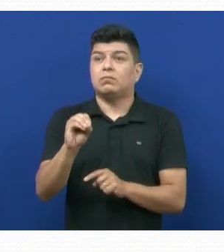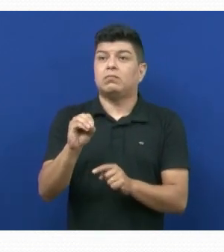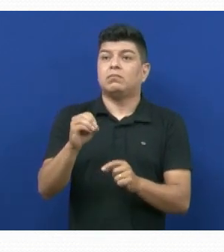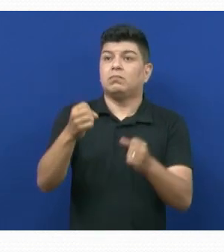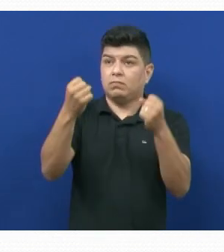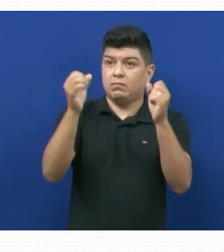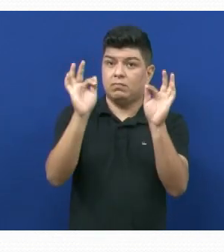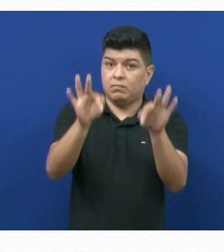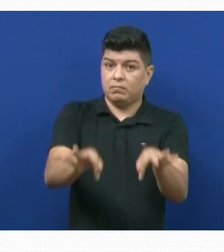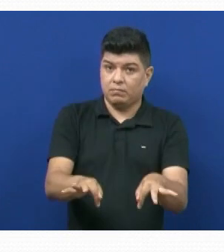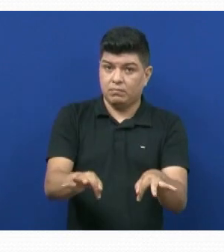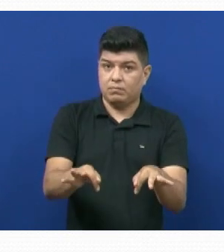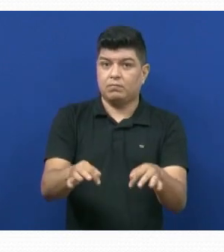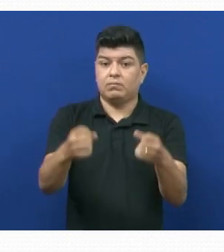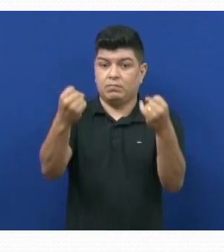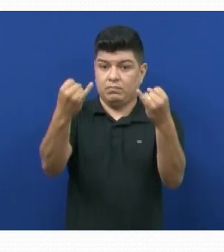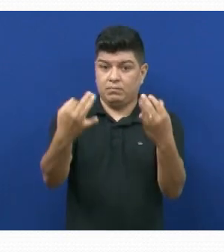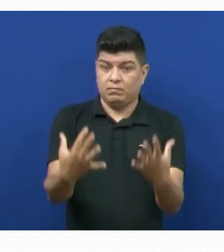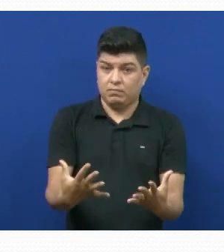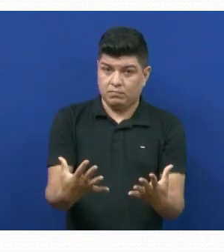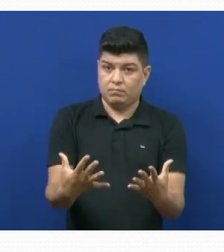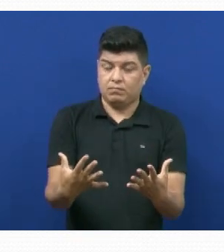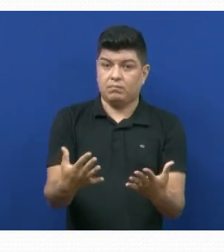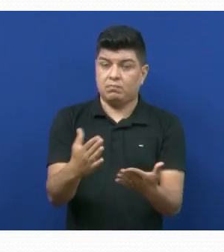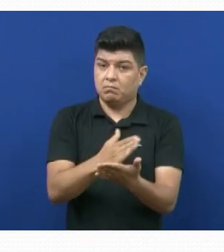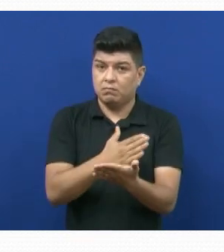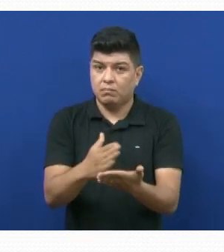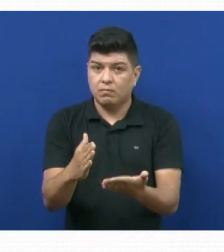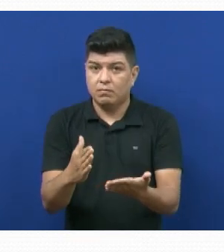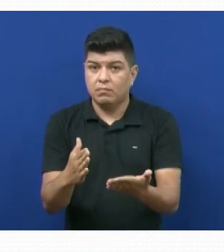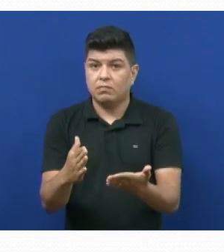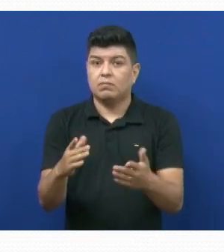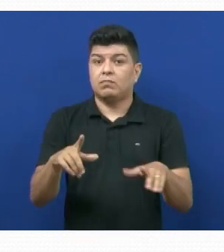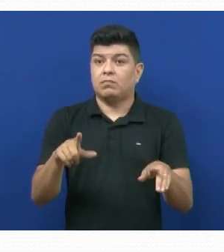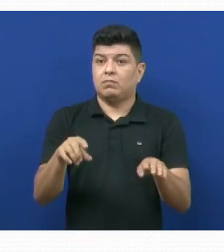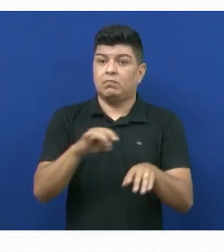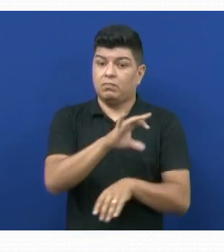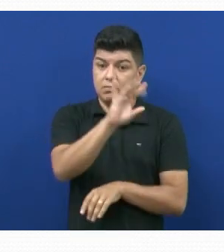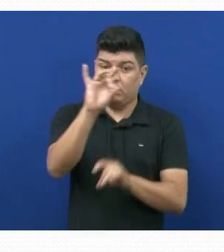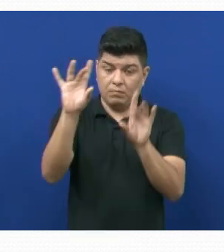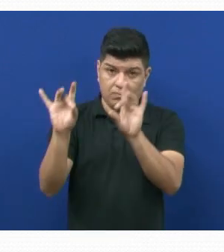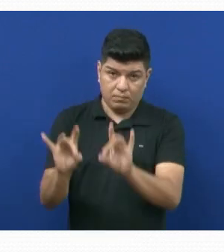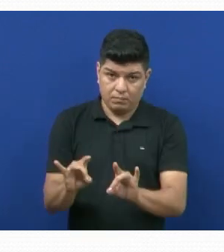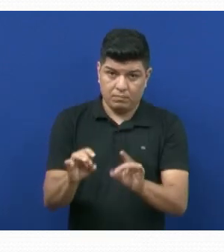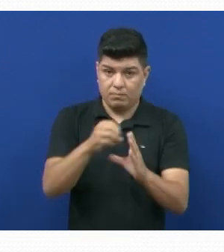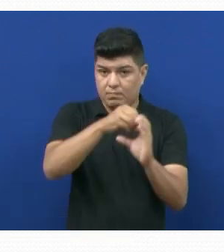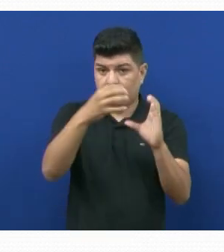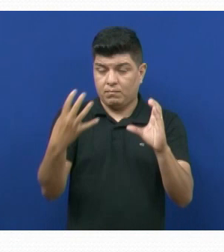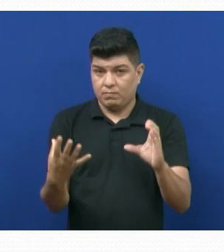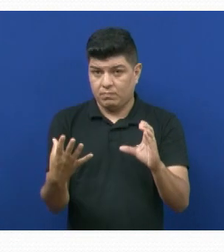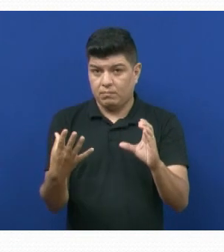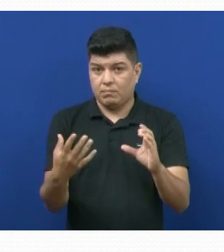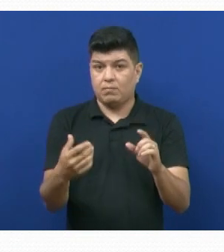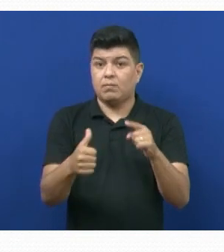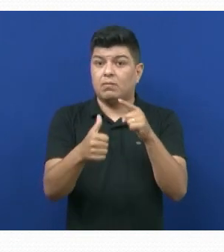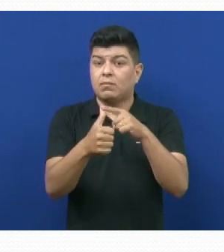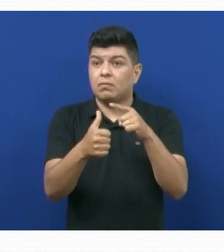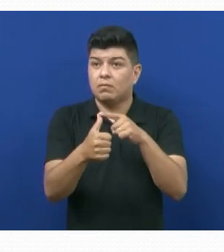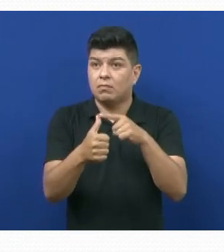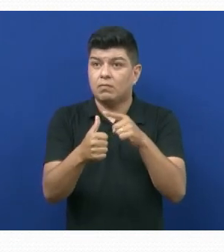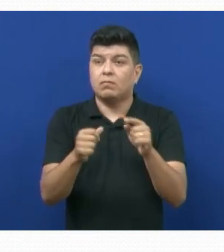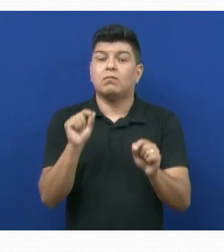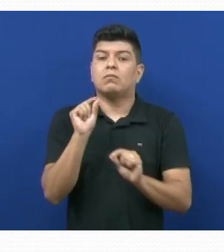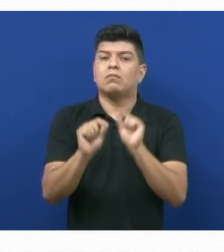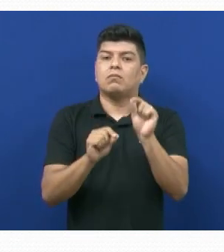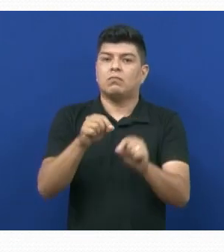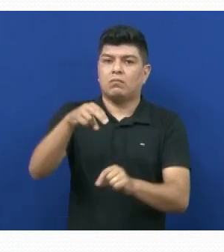tem a finalidade de contar, de narrar algo, e ela tem elementos específicos que a caracterizam. O primeiro deles é o